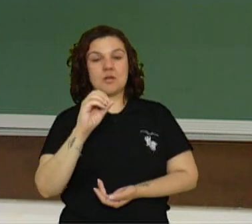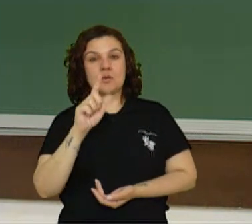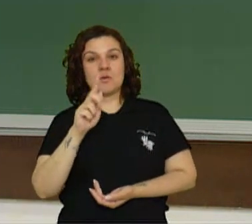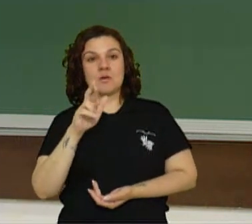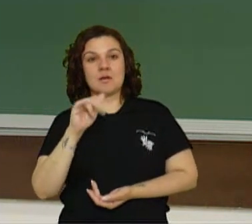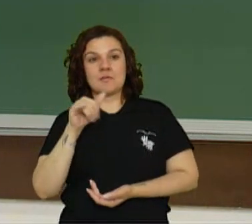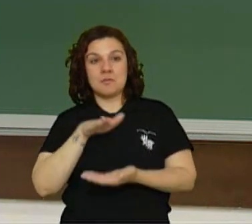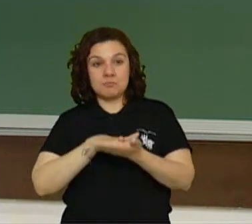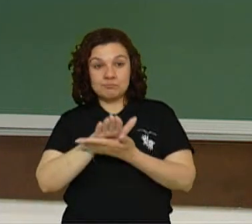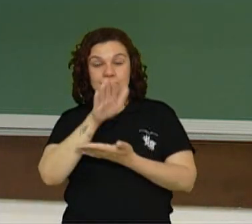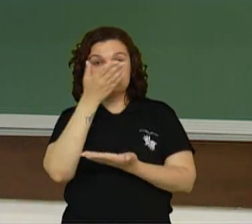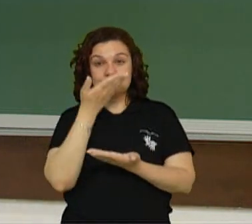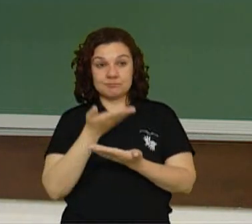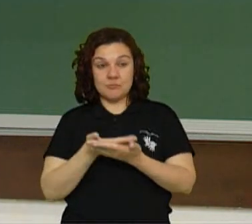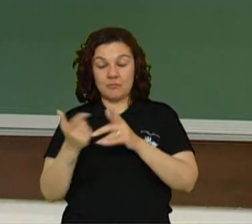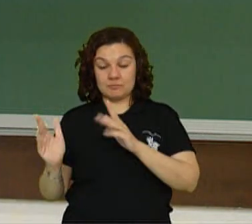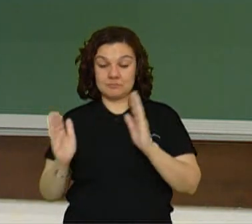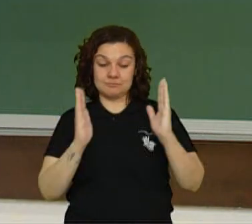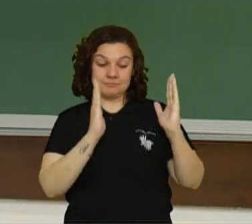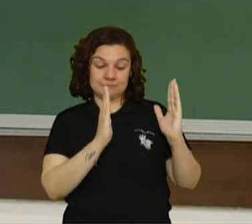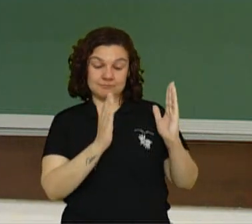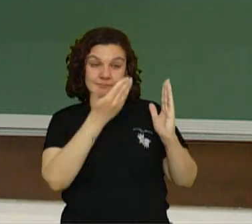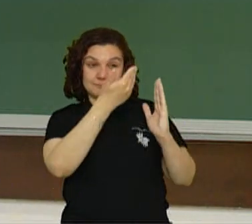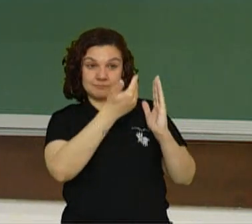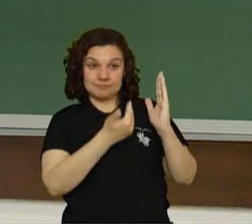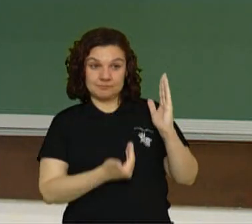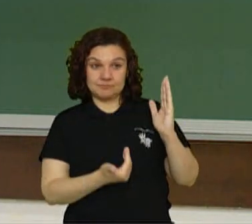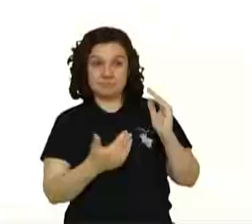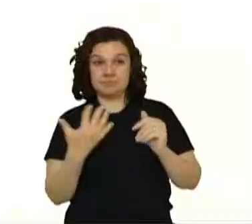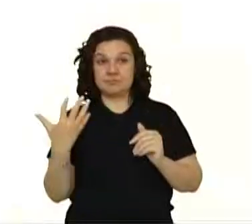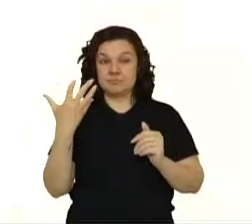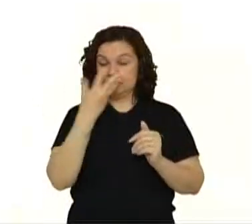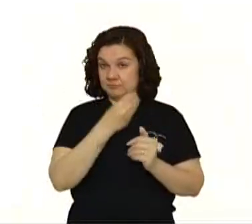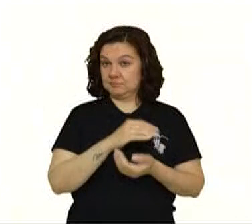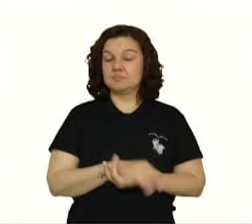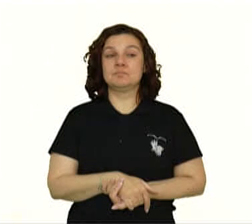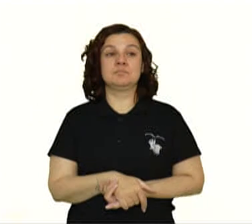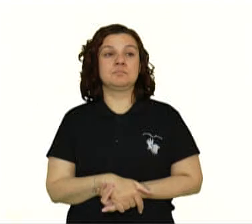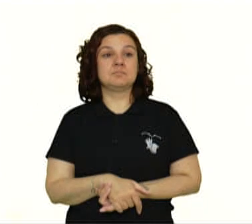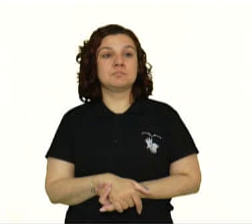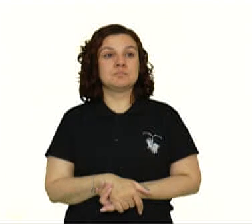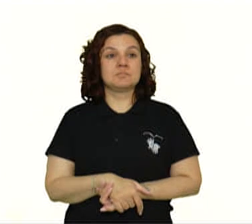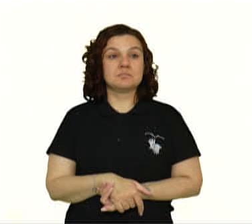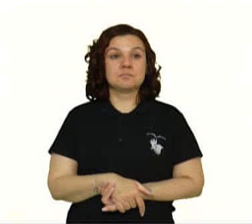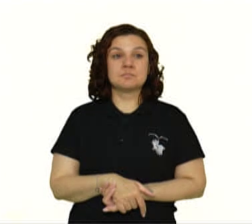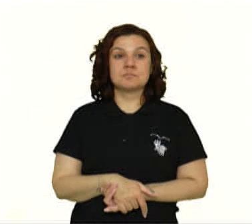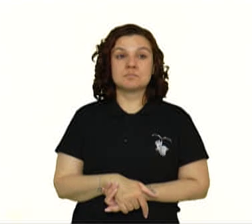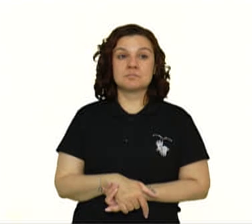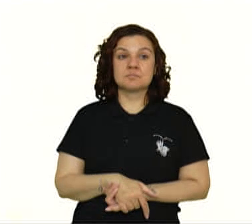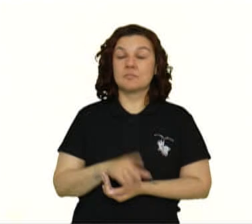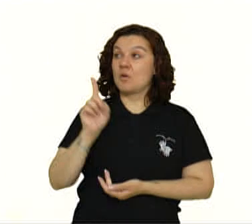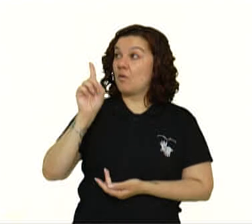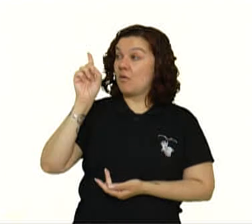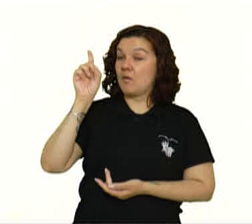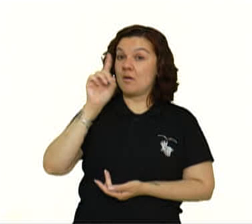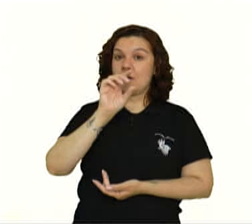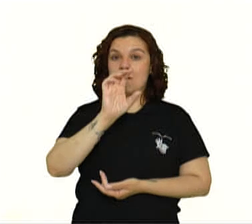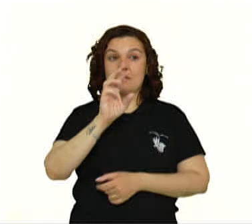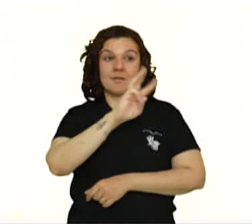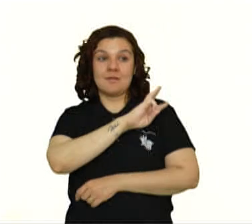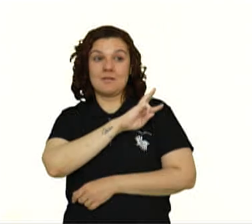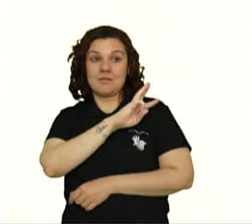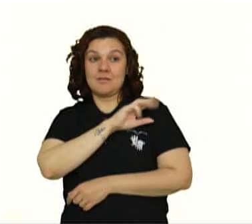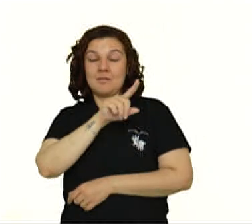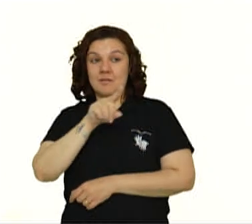Belvedere, reproduzida ao lado, que é uma imagem muito conhecida. Veja também outro detalhe aqui.